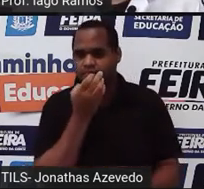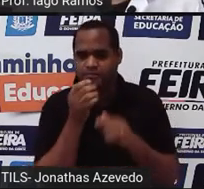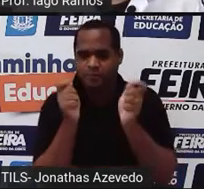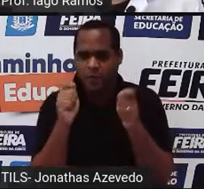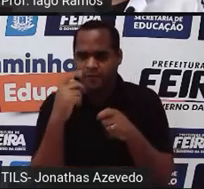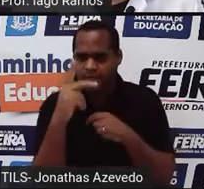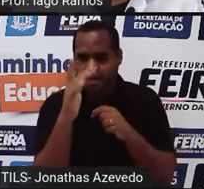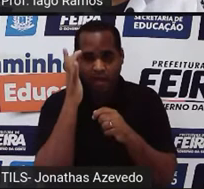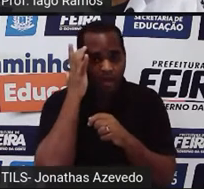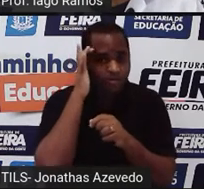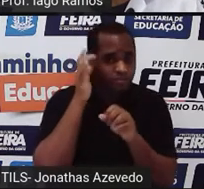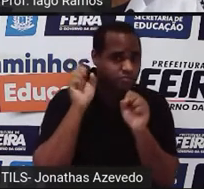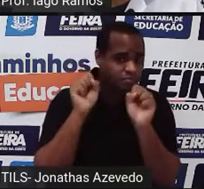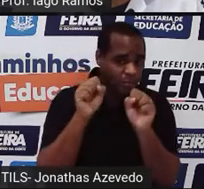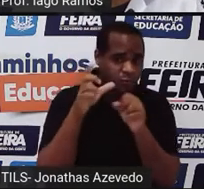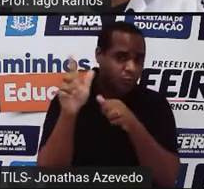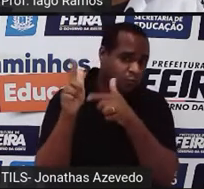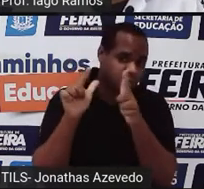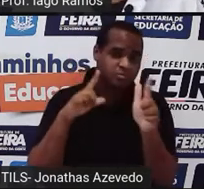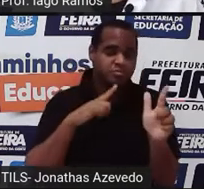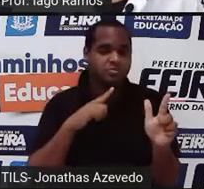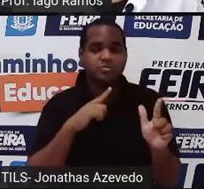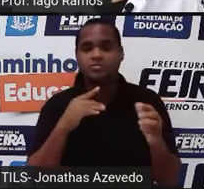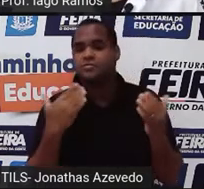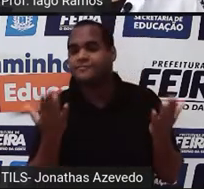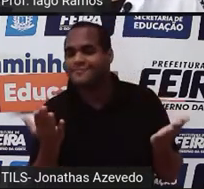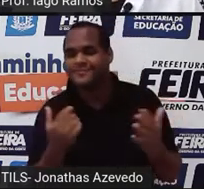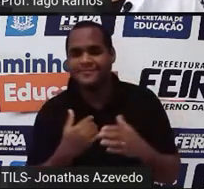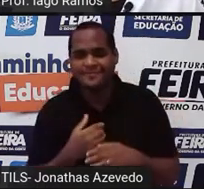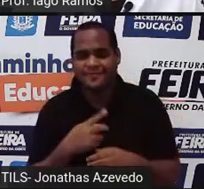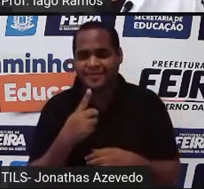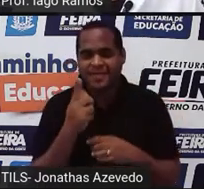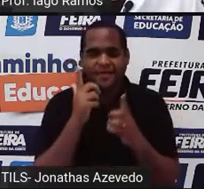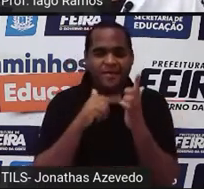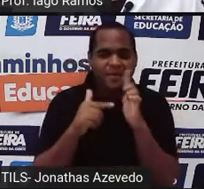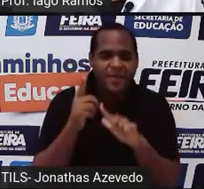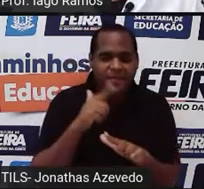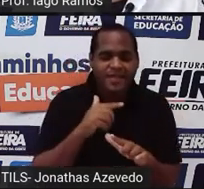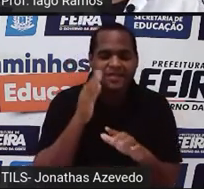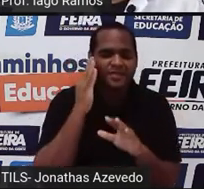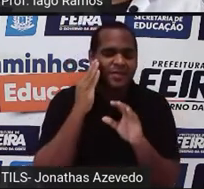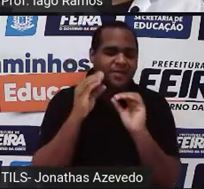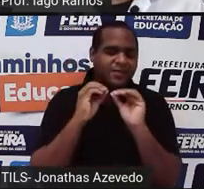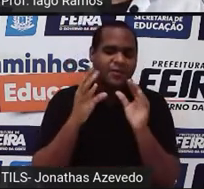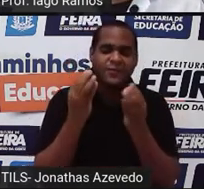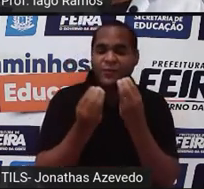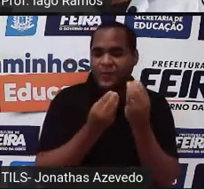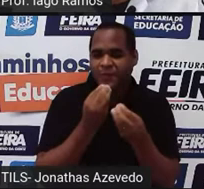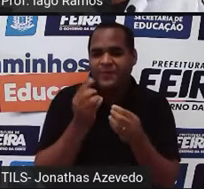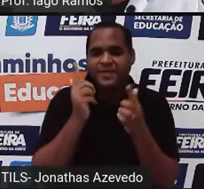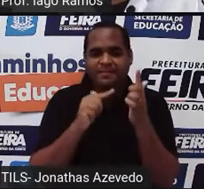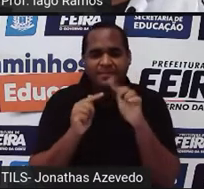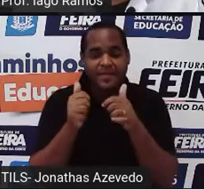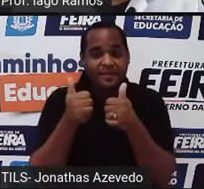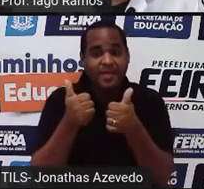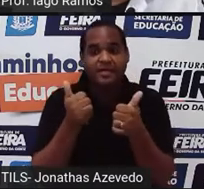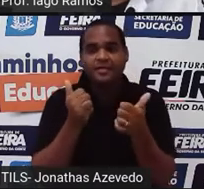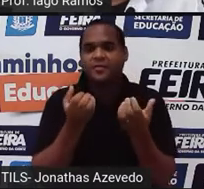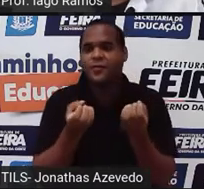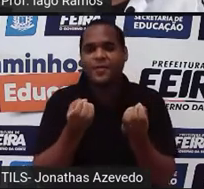você acha que existe outras formas? Será que você consegue pensar em outras maneiras de como isso pode